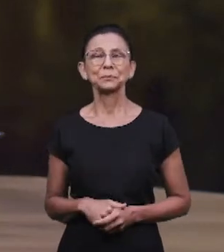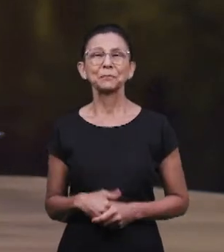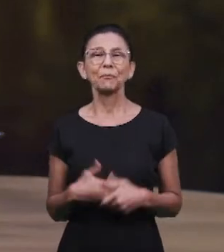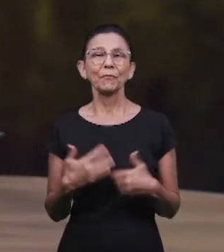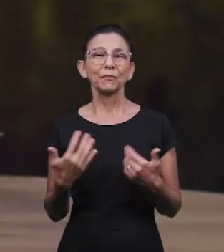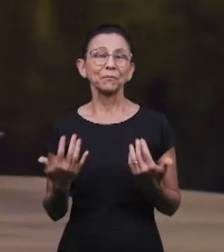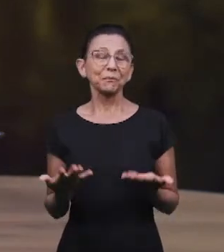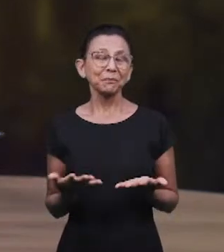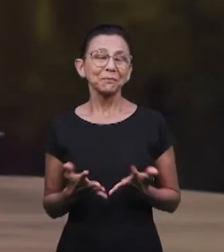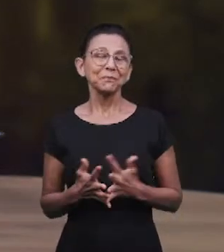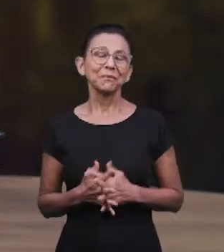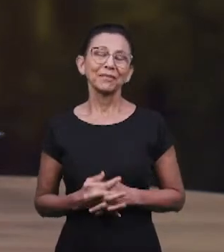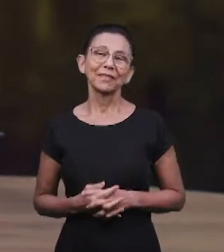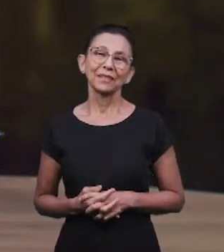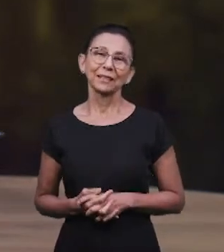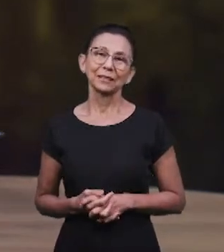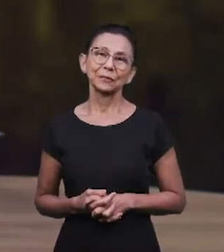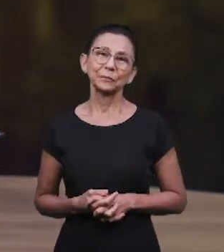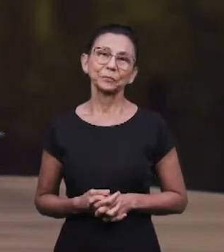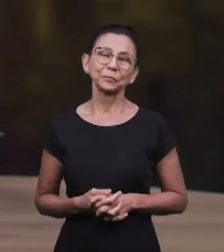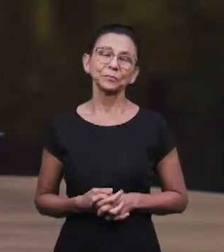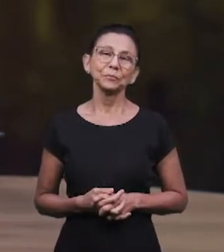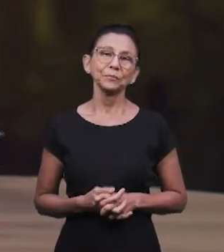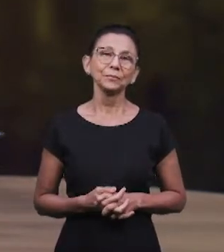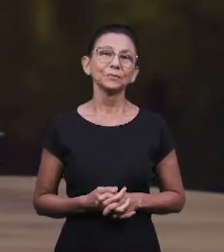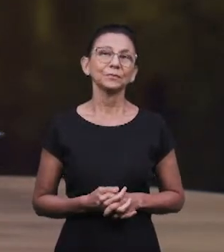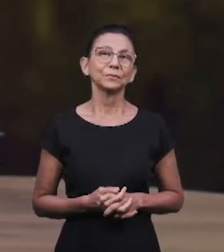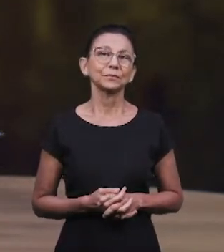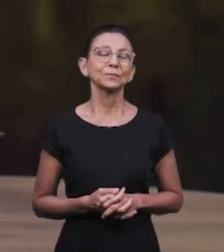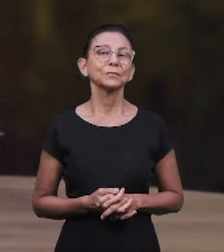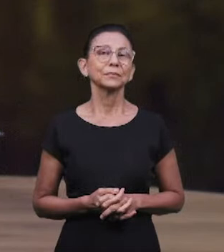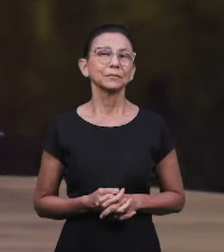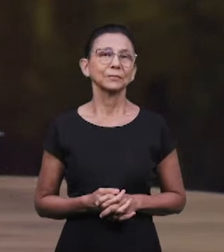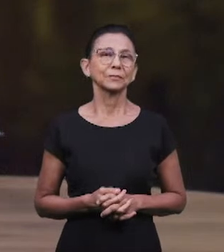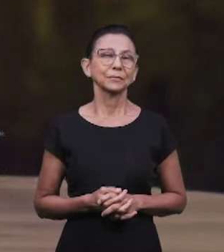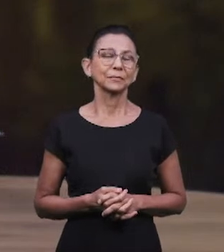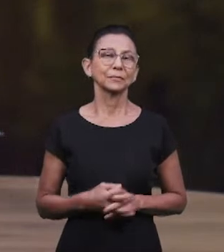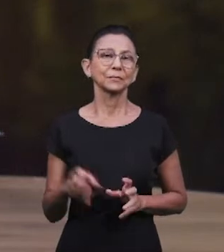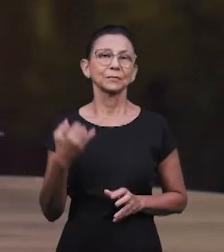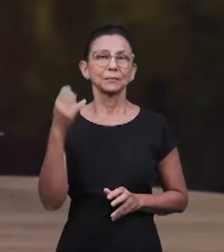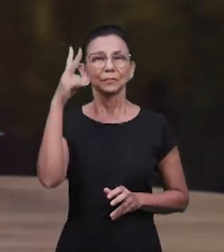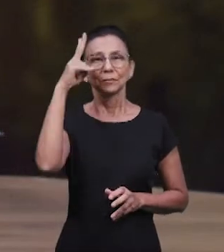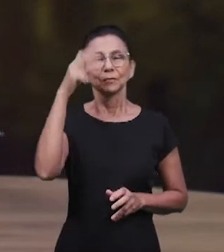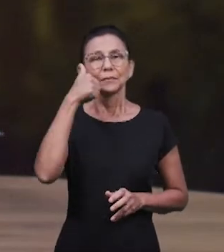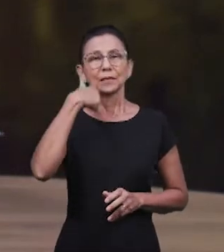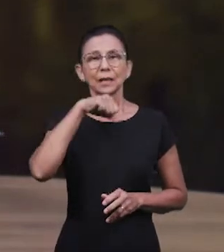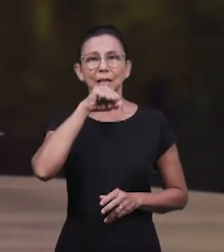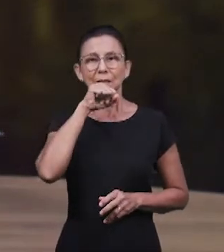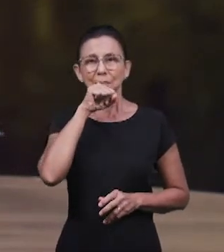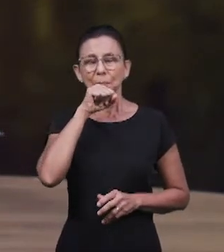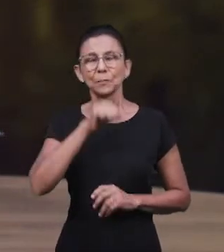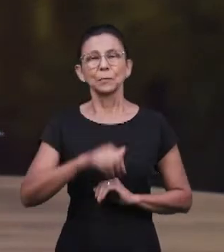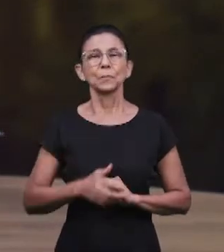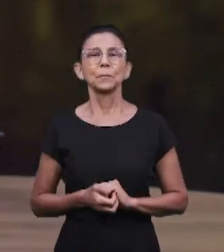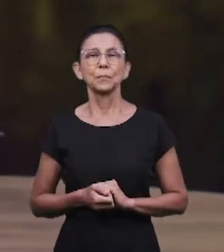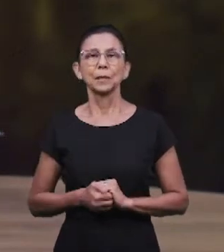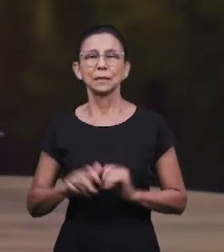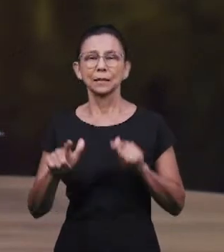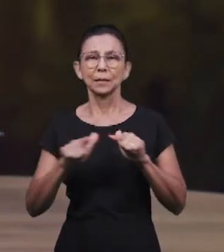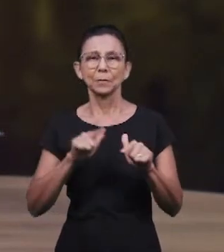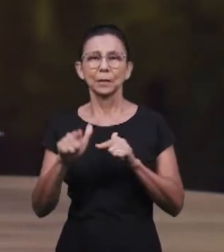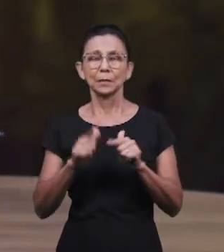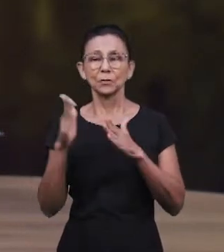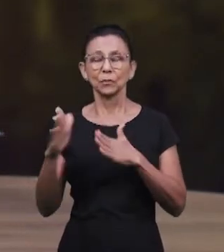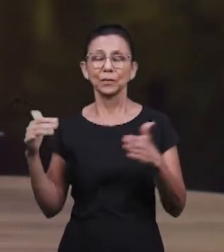Então, fica para nós essa lembrança que as mães trabalham muito e